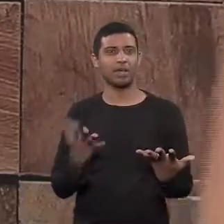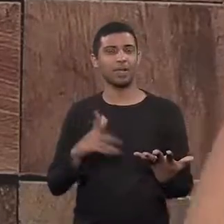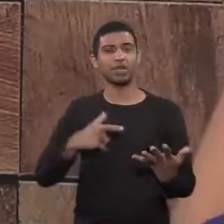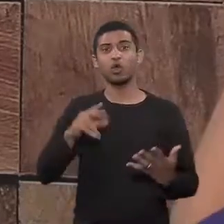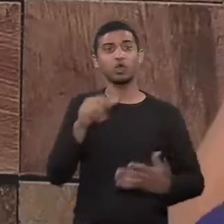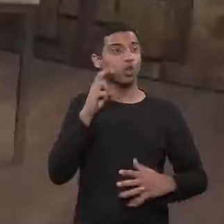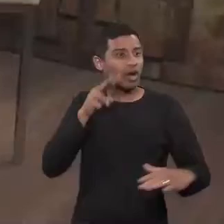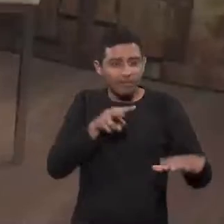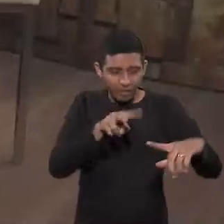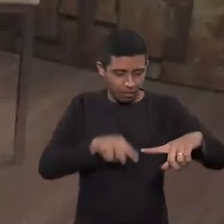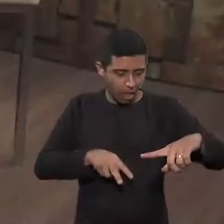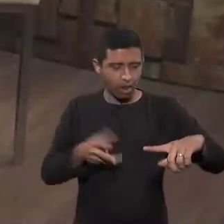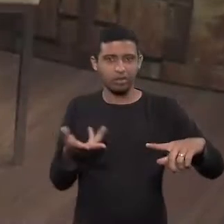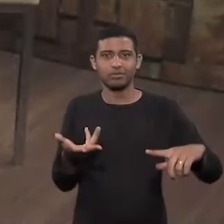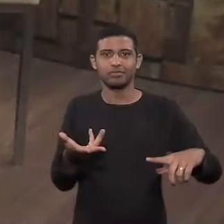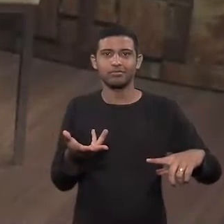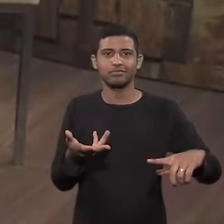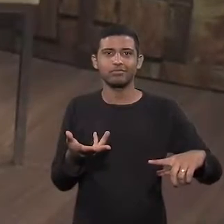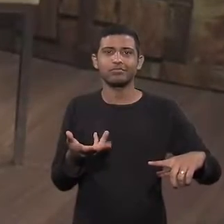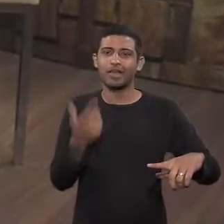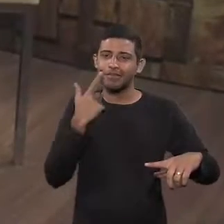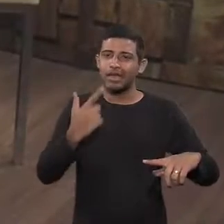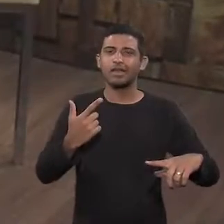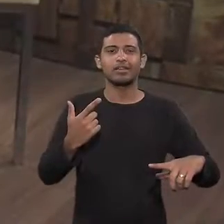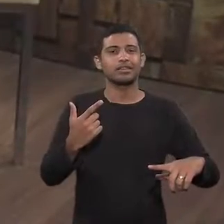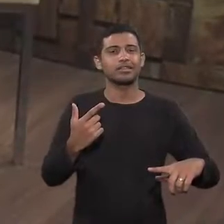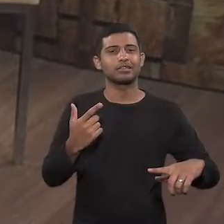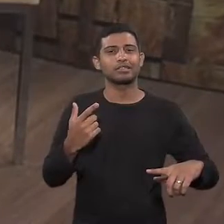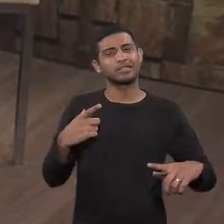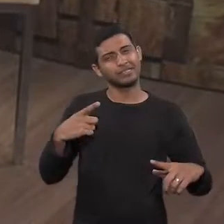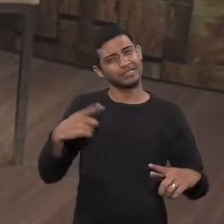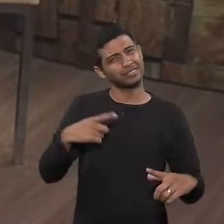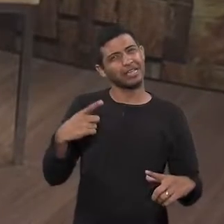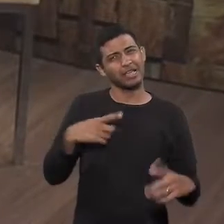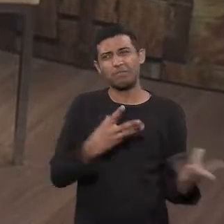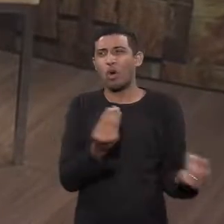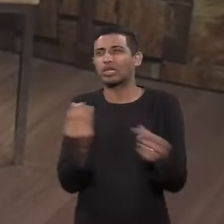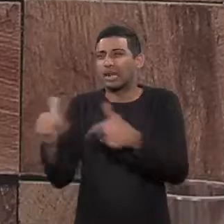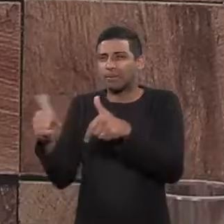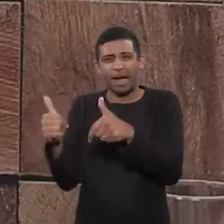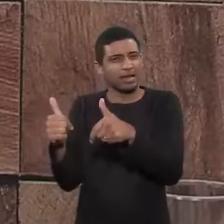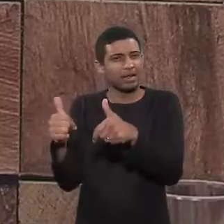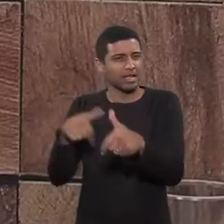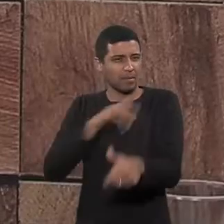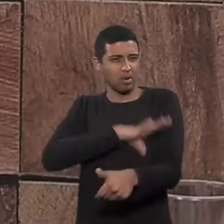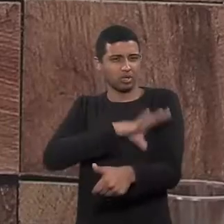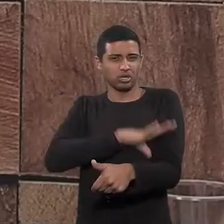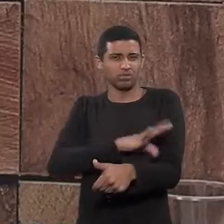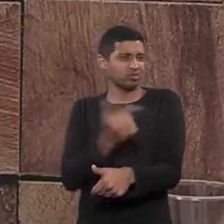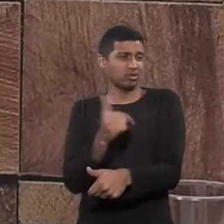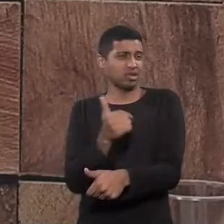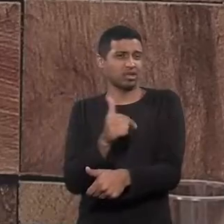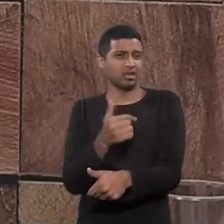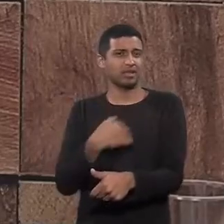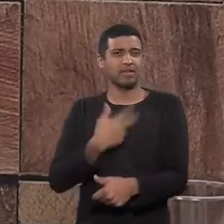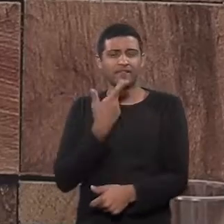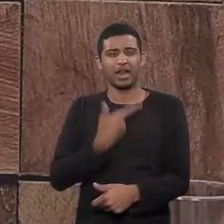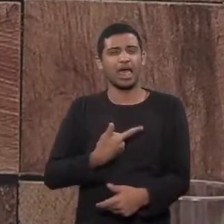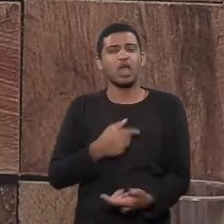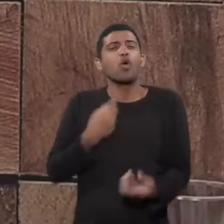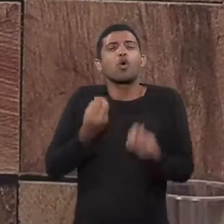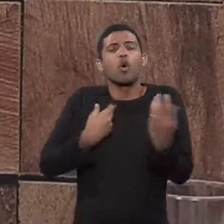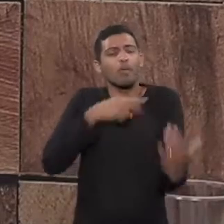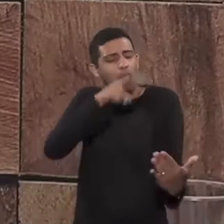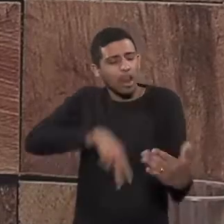quase que perfeitamente aquela partitura sem nunca ter lido. Então, não há ainda muitos trabalhos, principalmente em